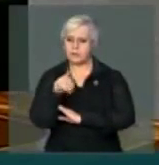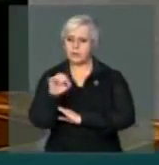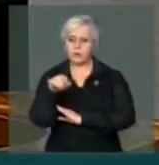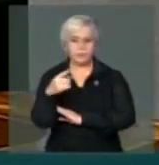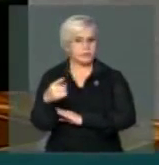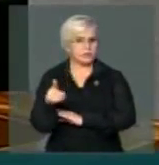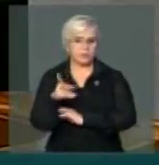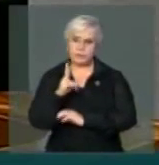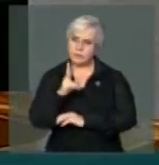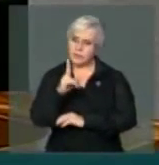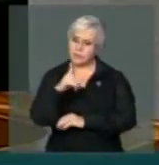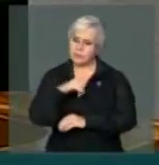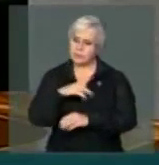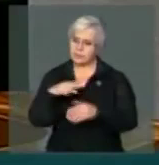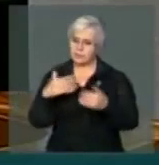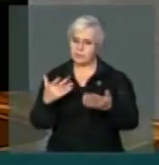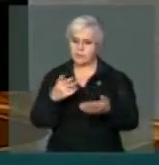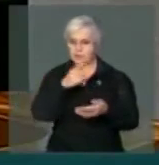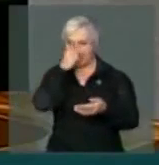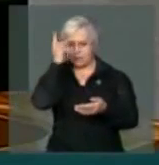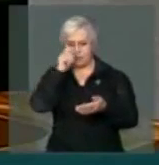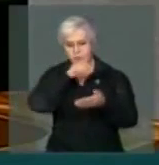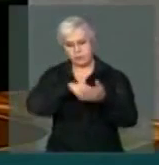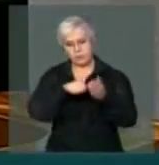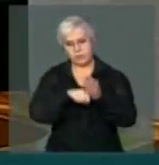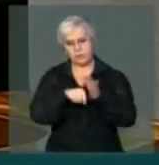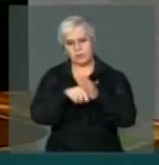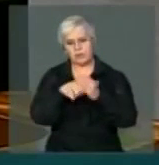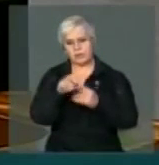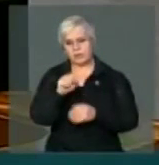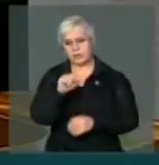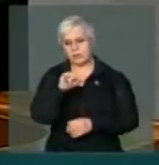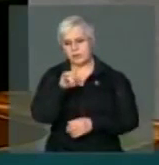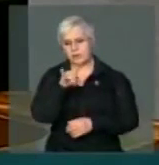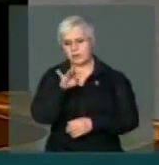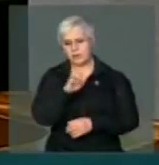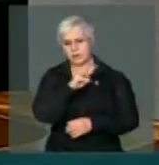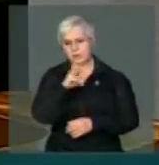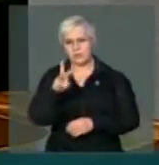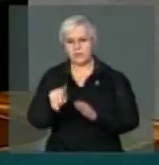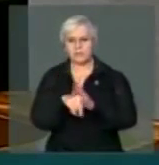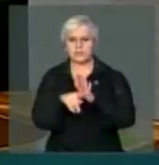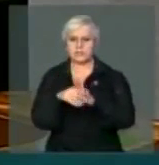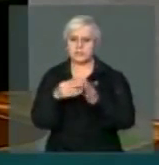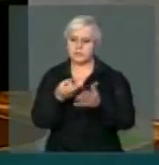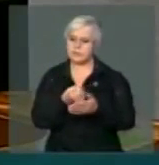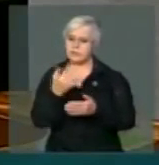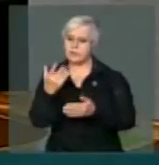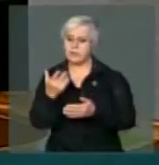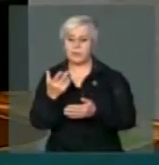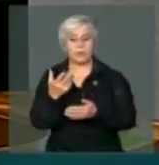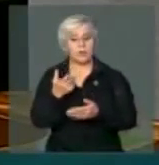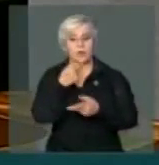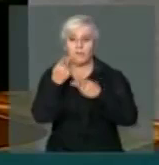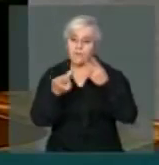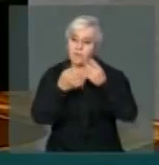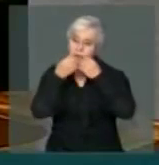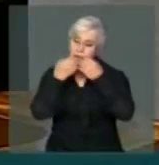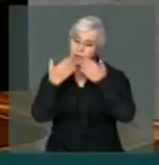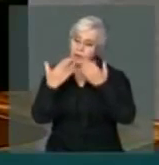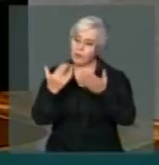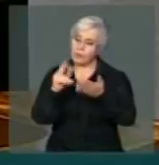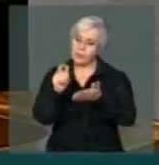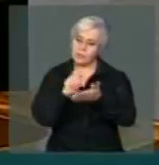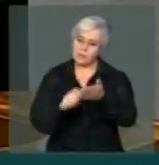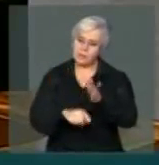incomoda. O autor do site Sul 21 e os comentários de Paulo Henrique Amorim foram felizes e bastante